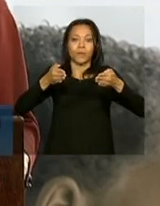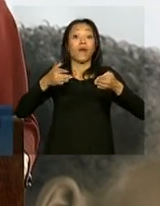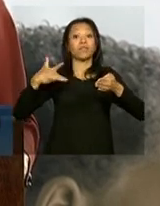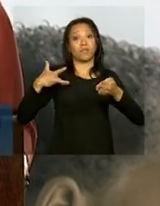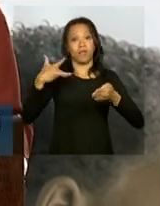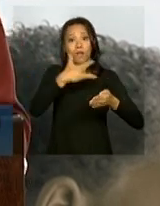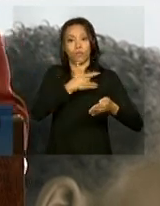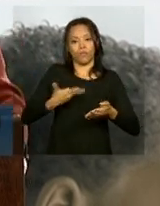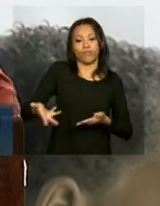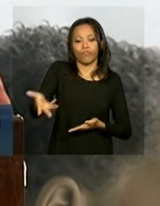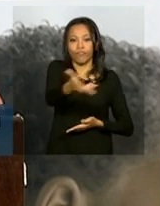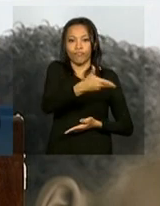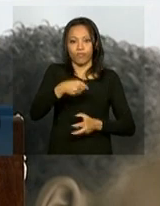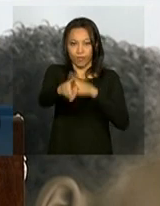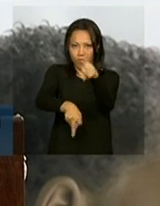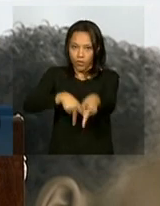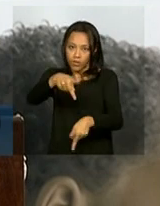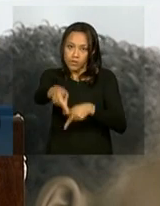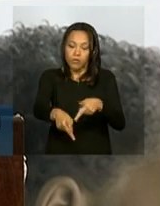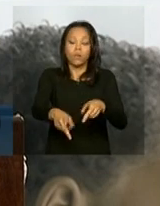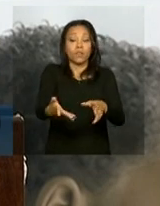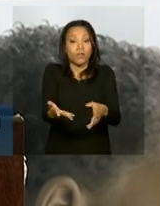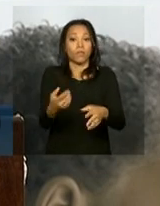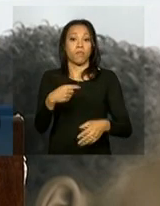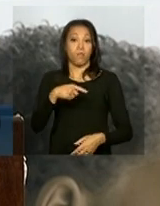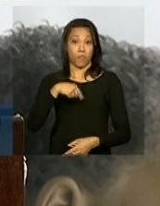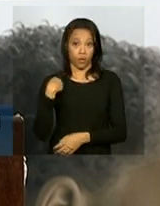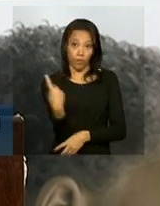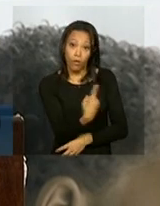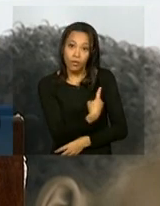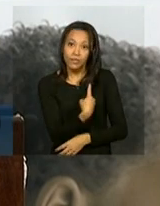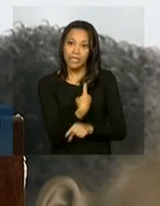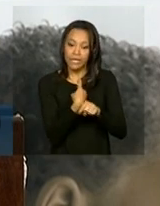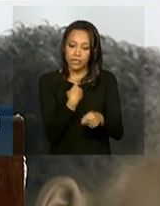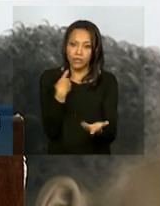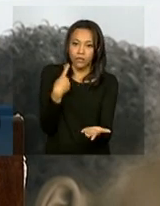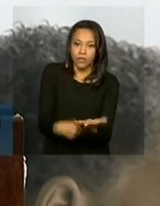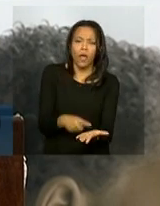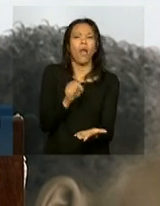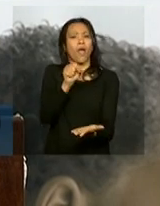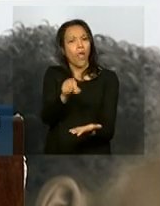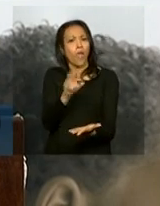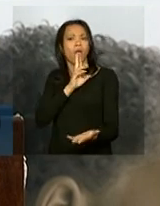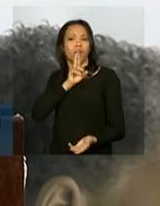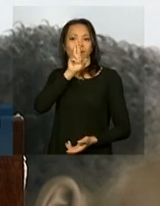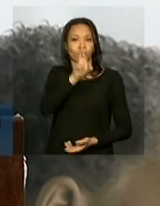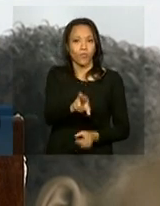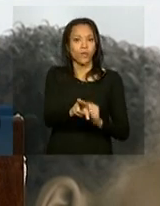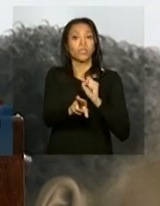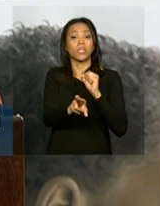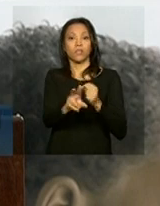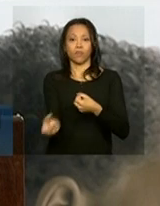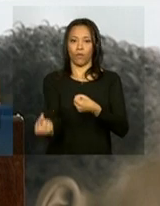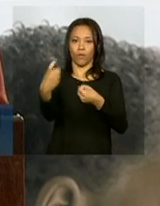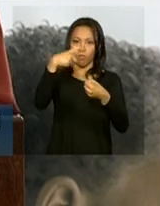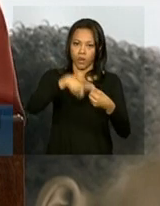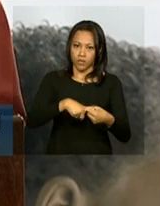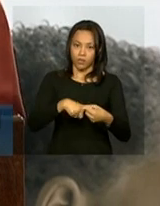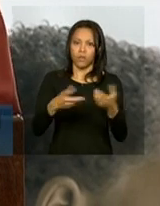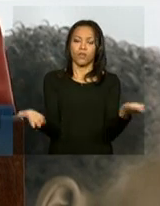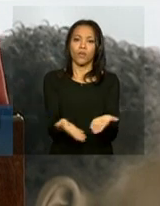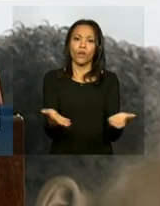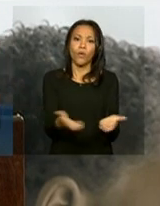população. E, para nós, ele é fruto dessa parceria que hoje